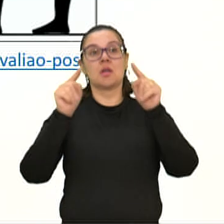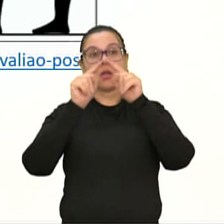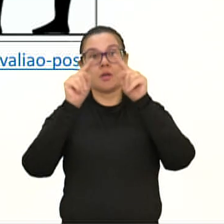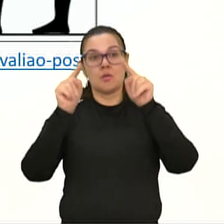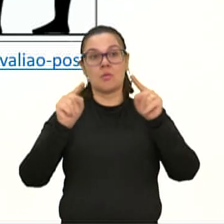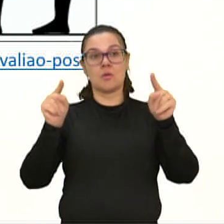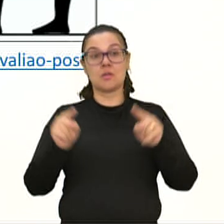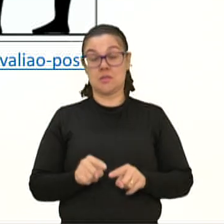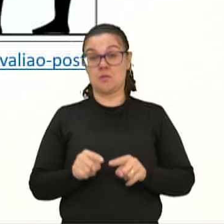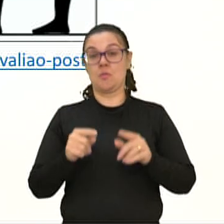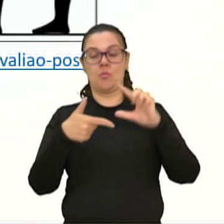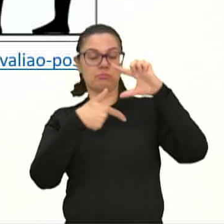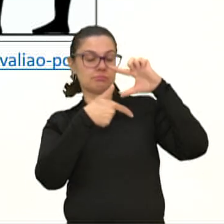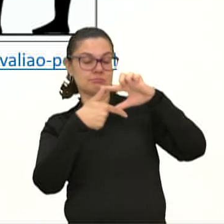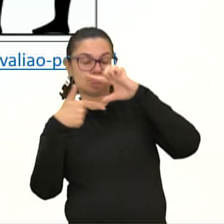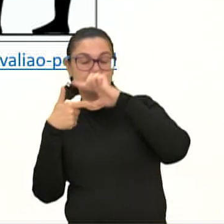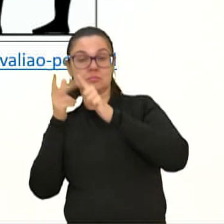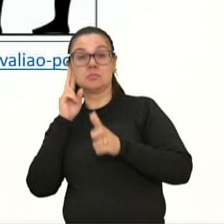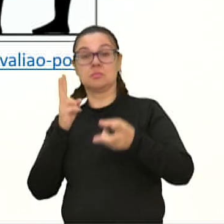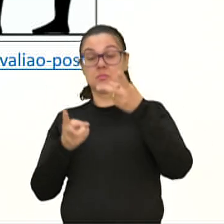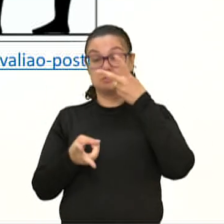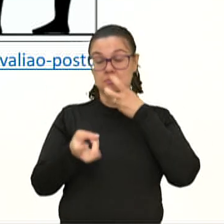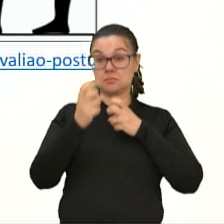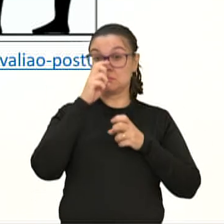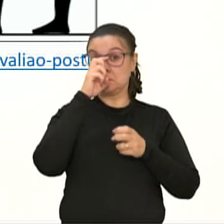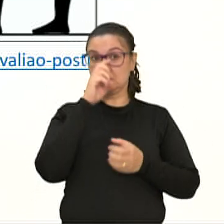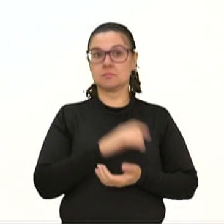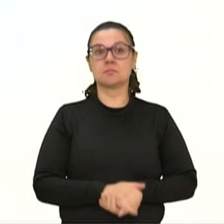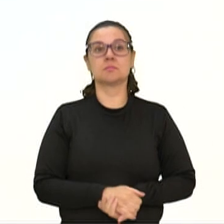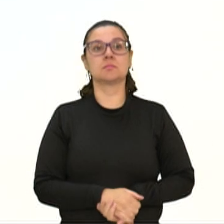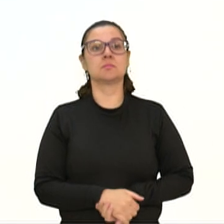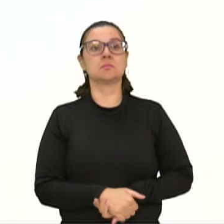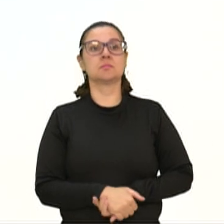quadriculadas, é possível observar os desvios.